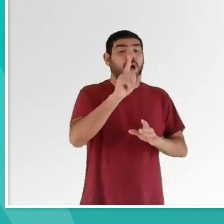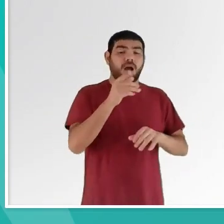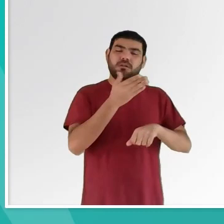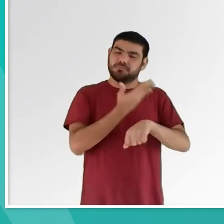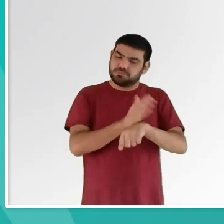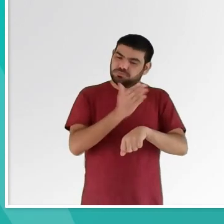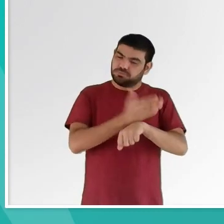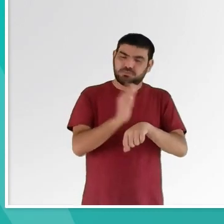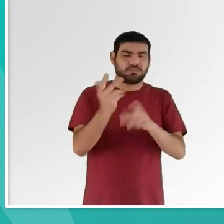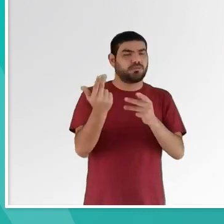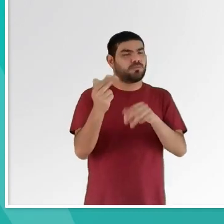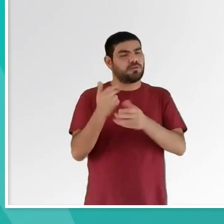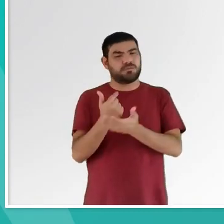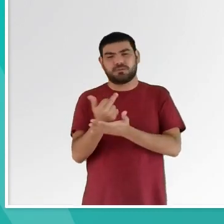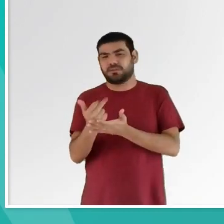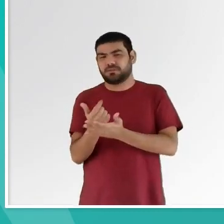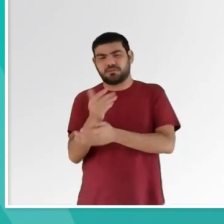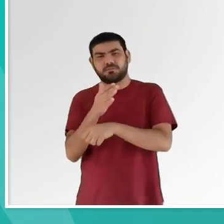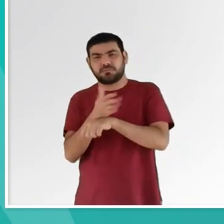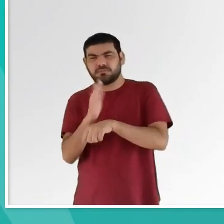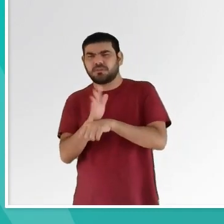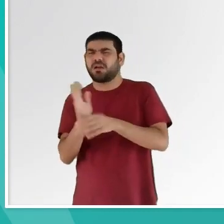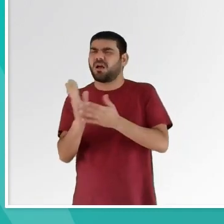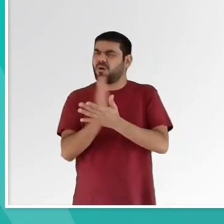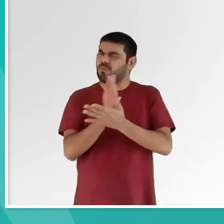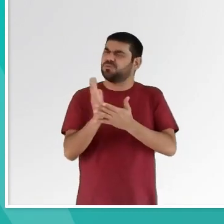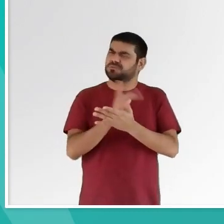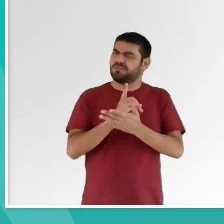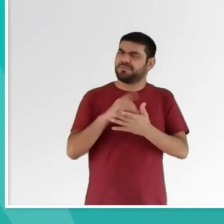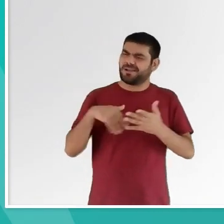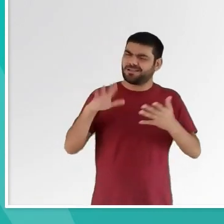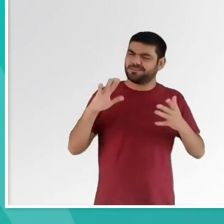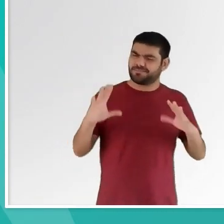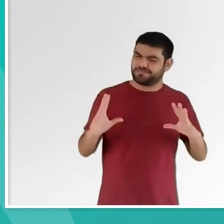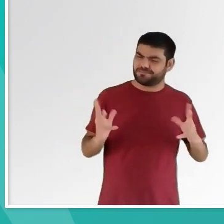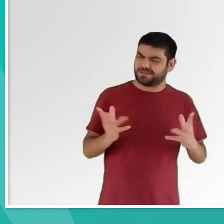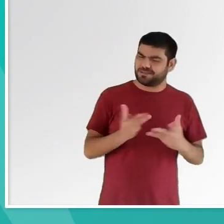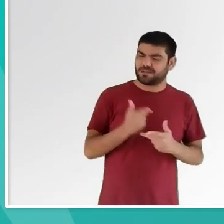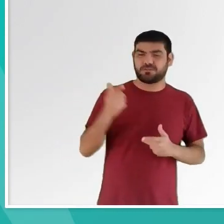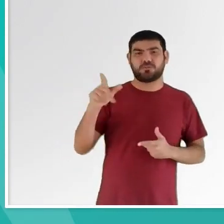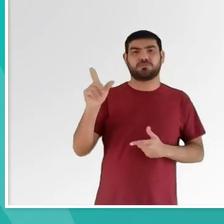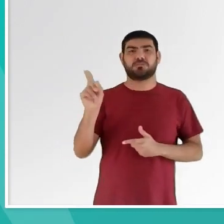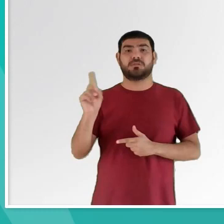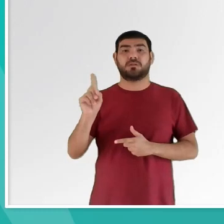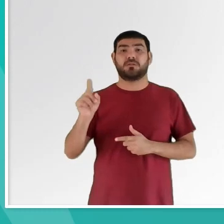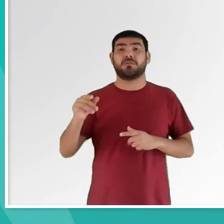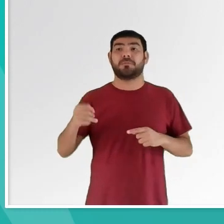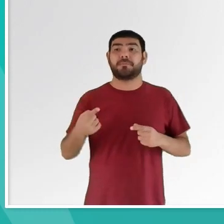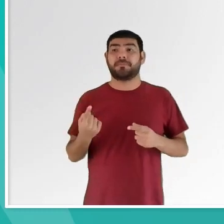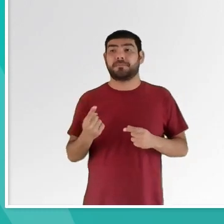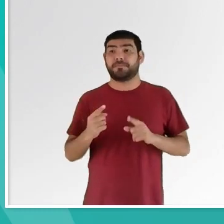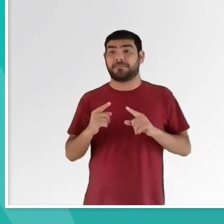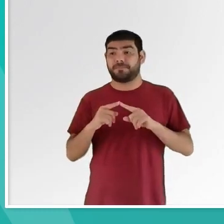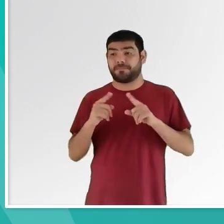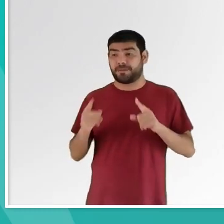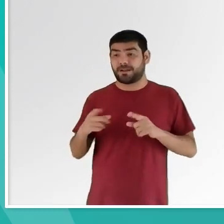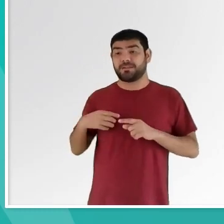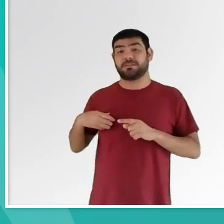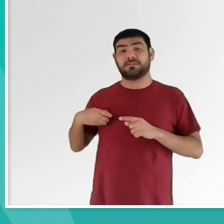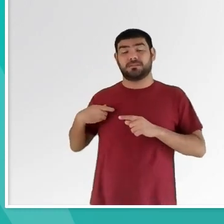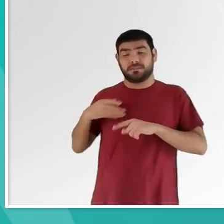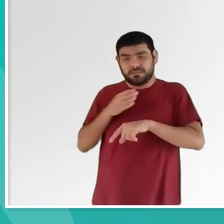assim. Alguns têm mais habilidades e outros não, mas o exercício é a melhor coisa para se aprender a